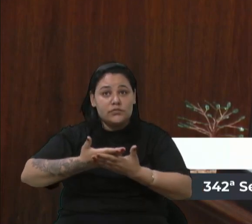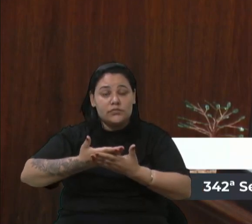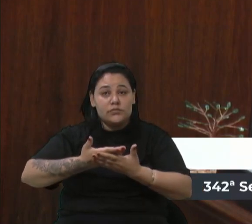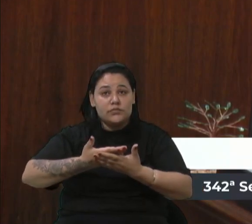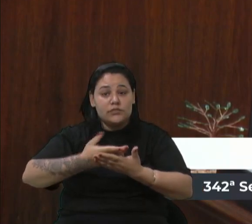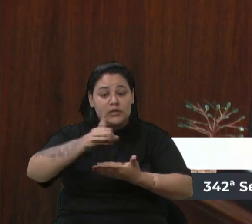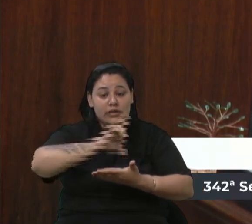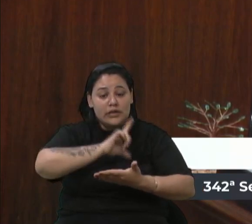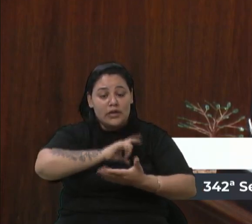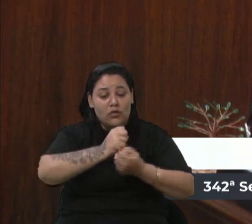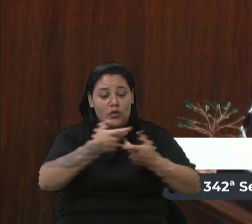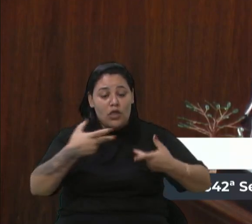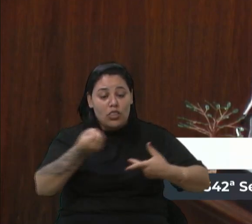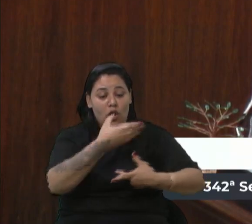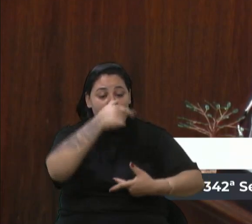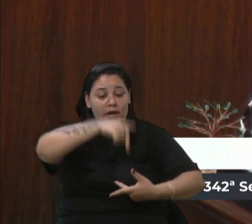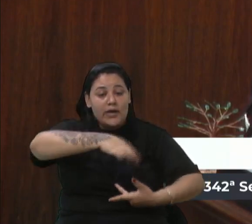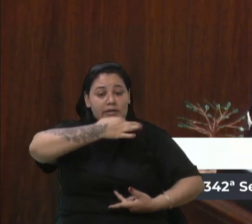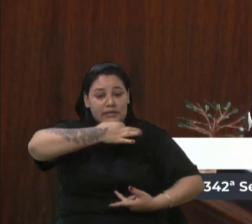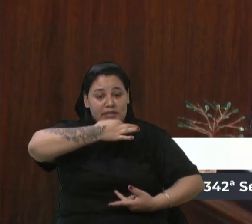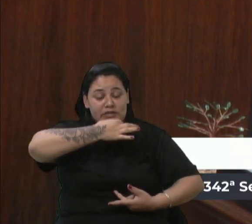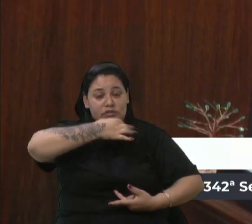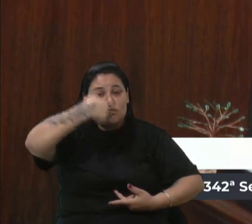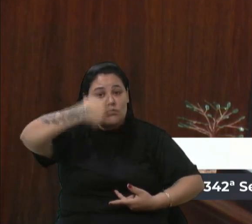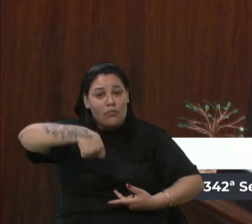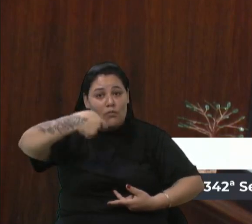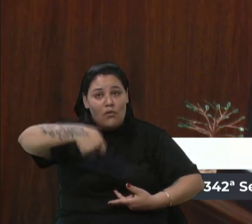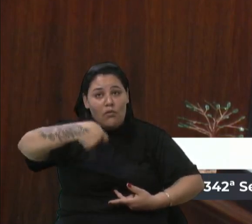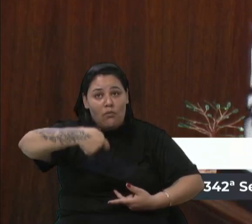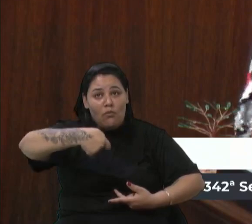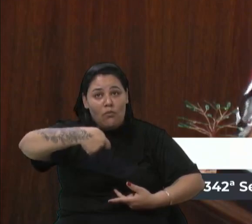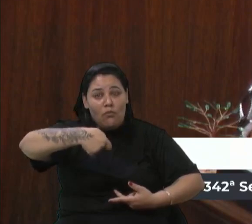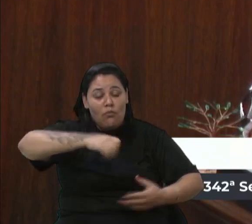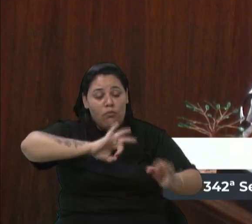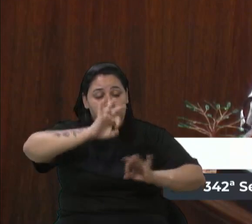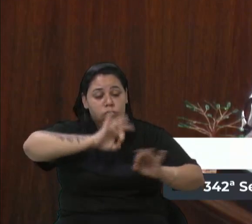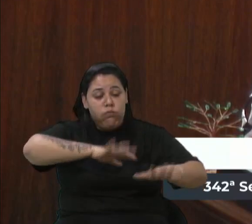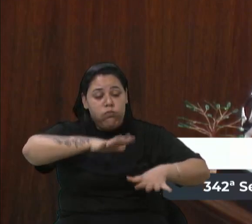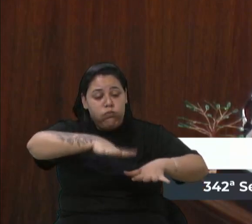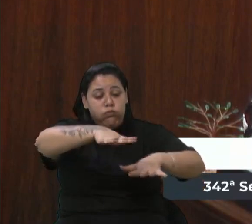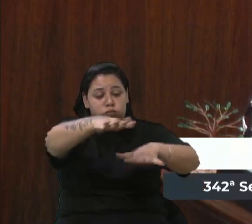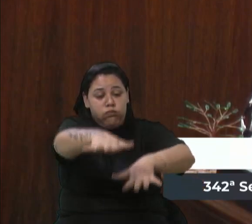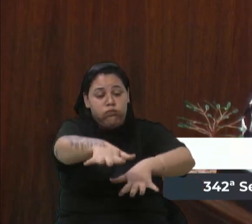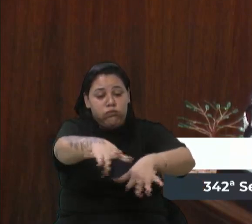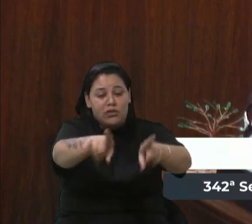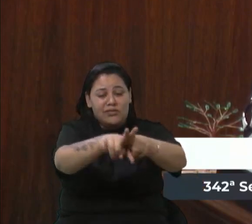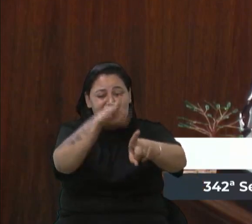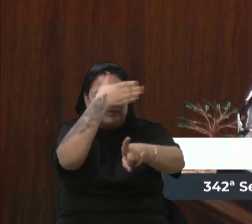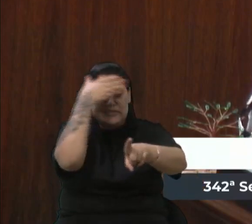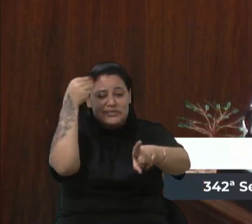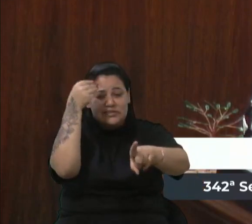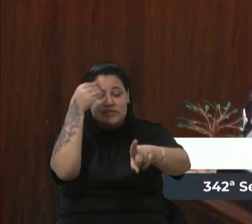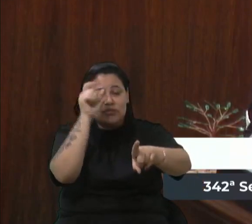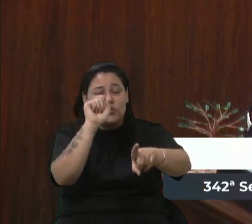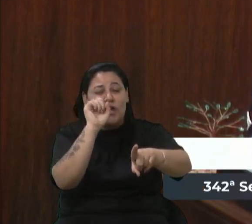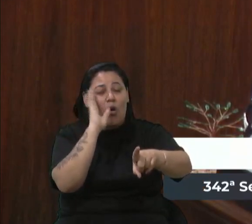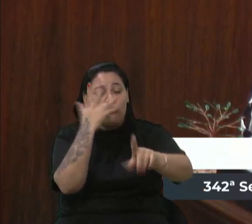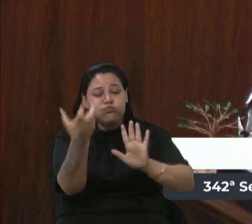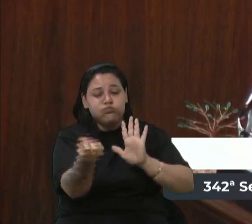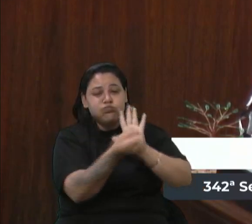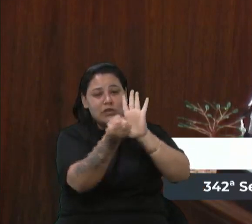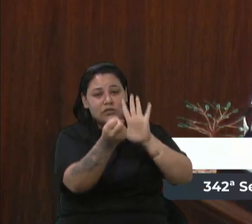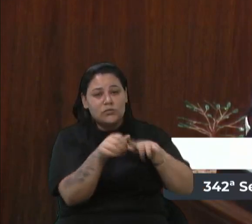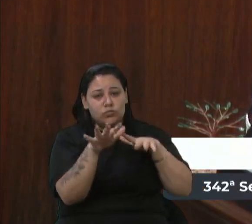cidade, tem que ter a contrapartida, tanto a questão do trânsito, né? Agora, esqueci o nome, o impacto no trânsito